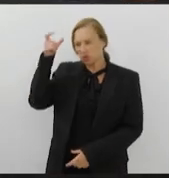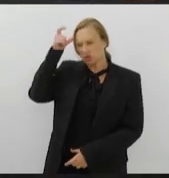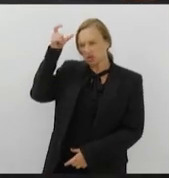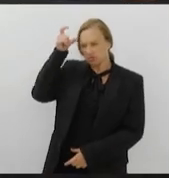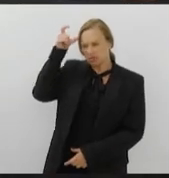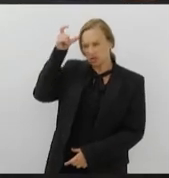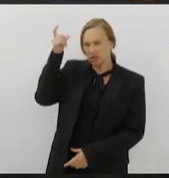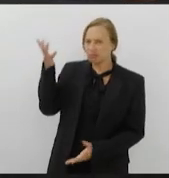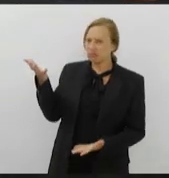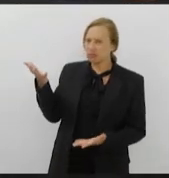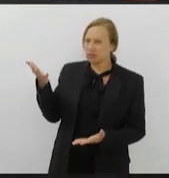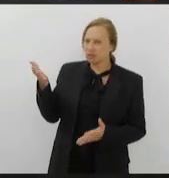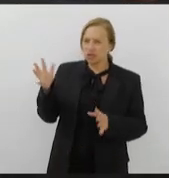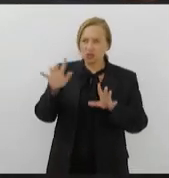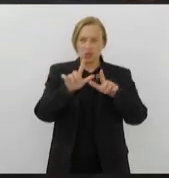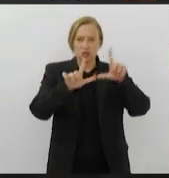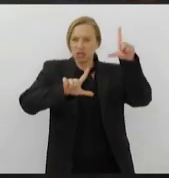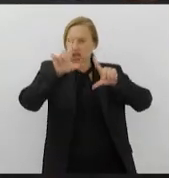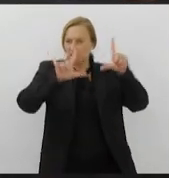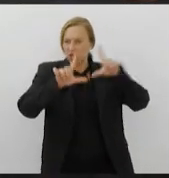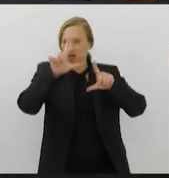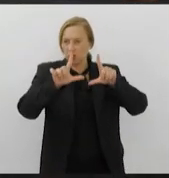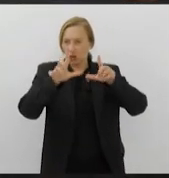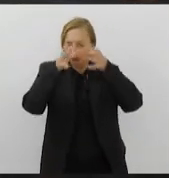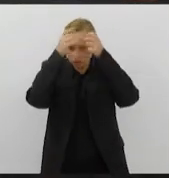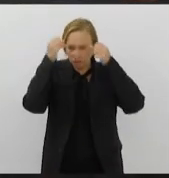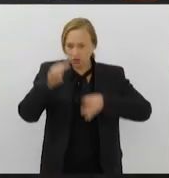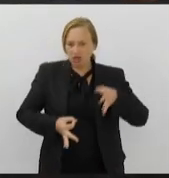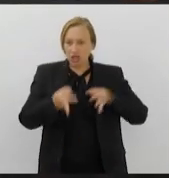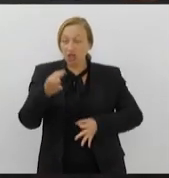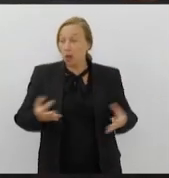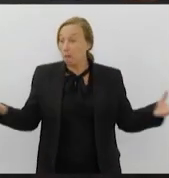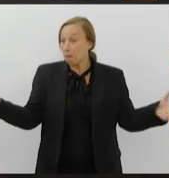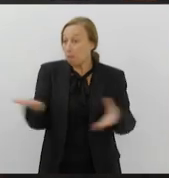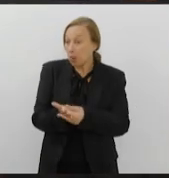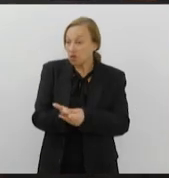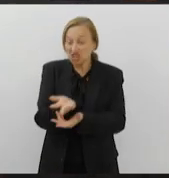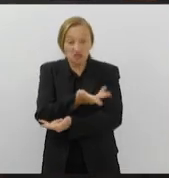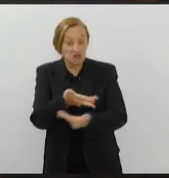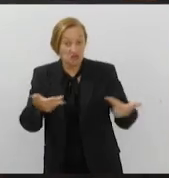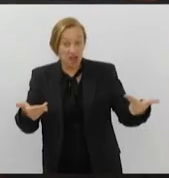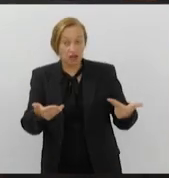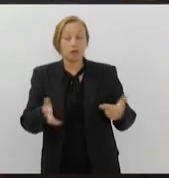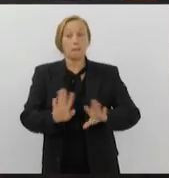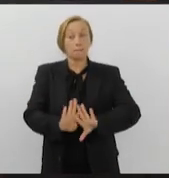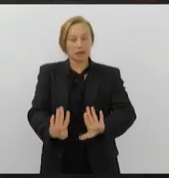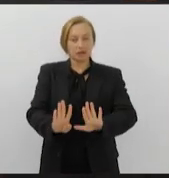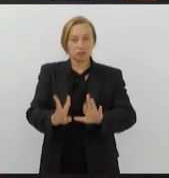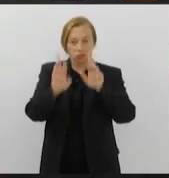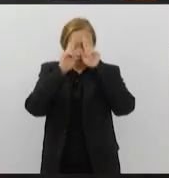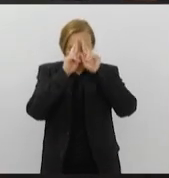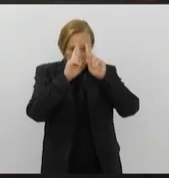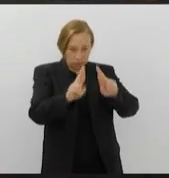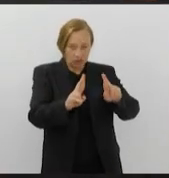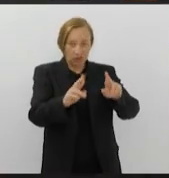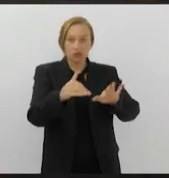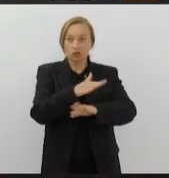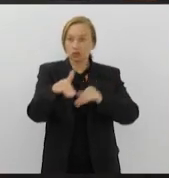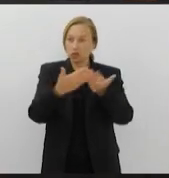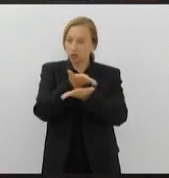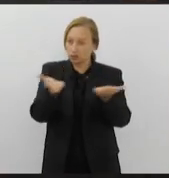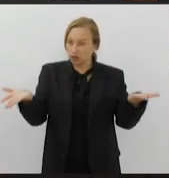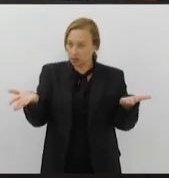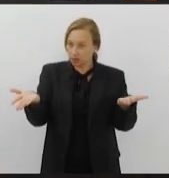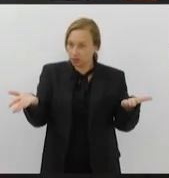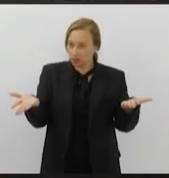dos tribunais, responde um monte de processo. Quanto a isso, com todo respeito aos poderes instituídos, quando eu faço